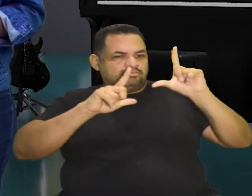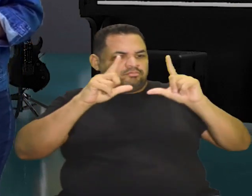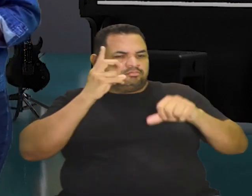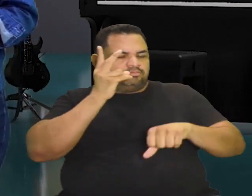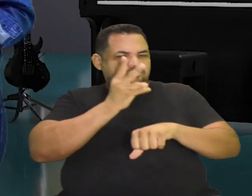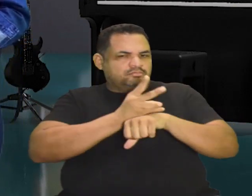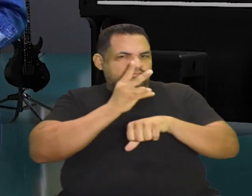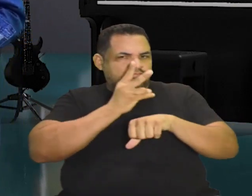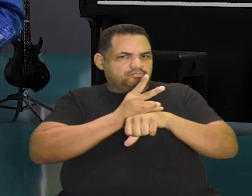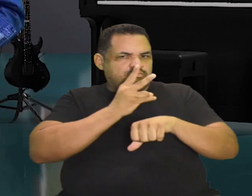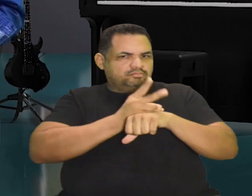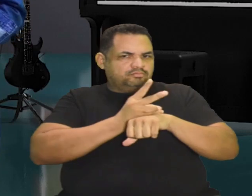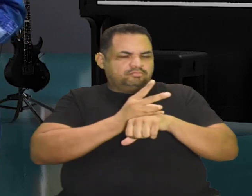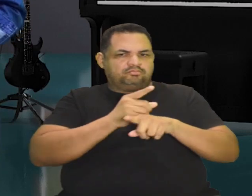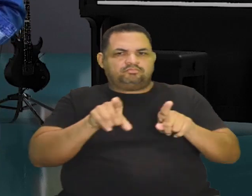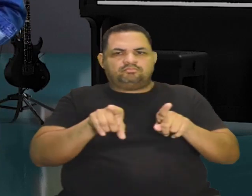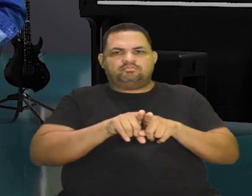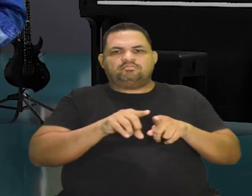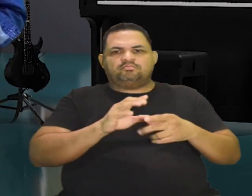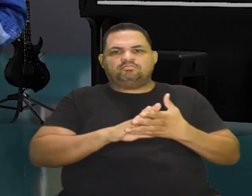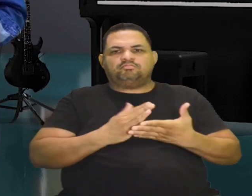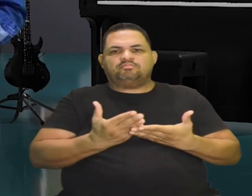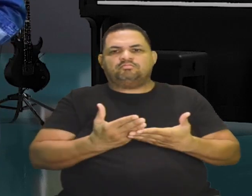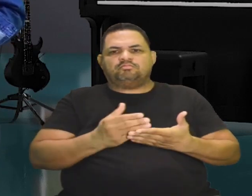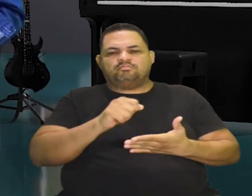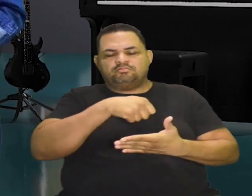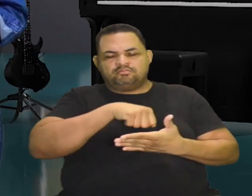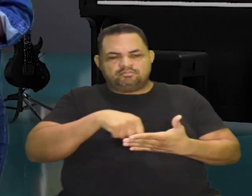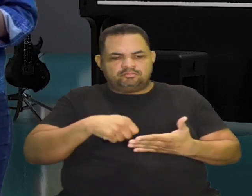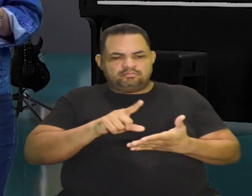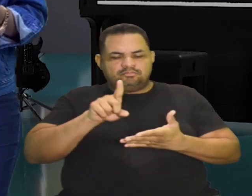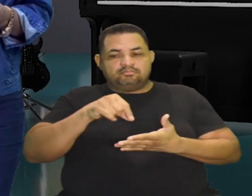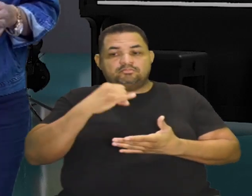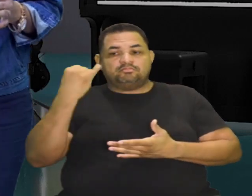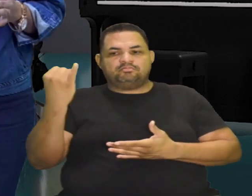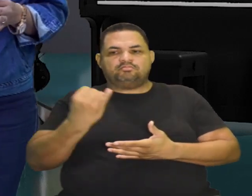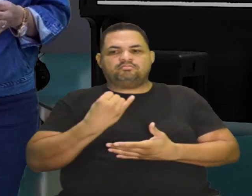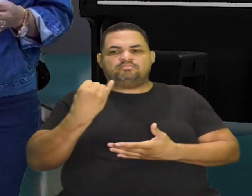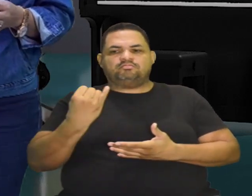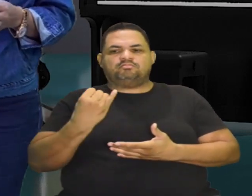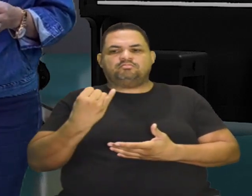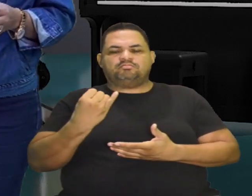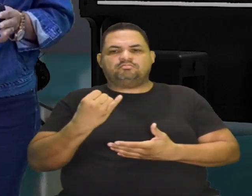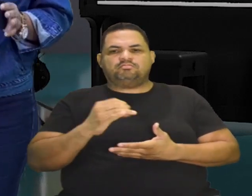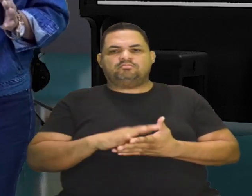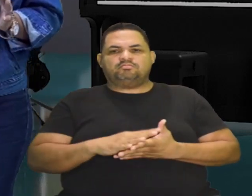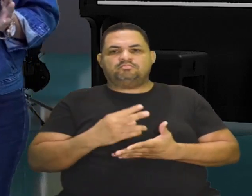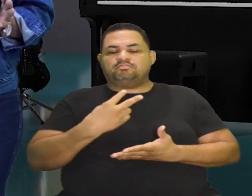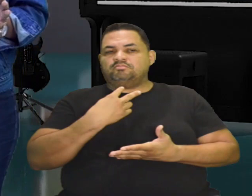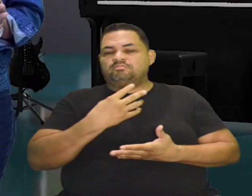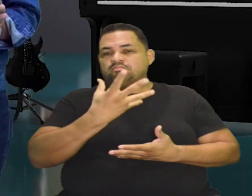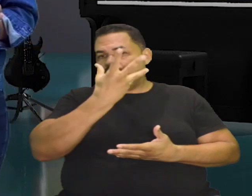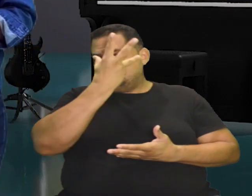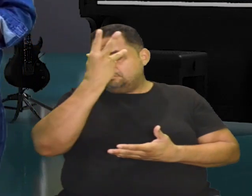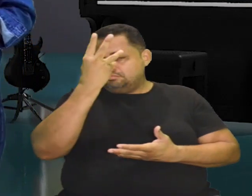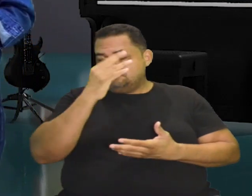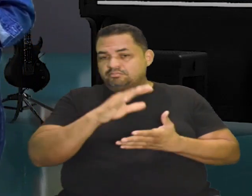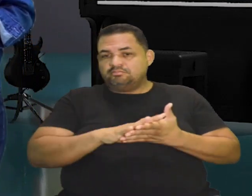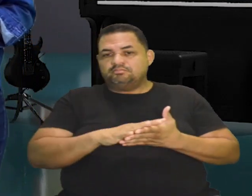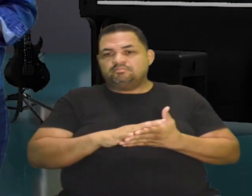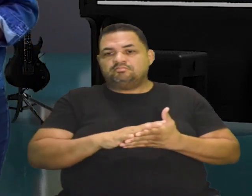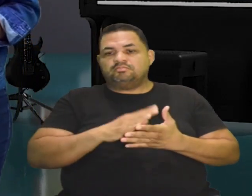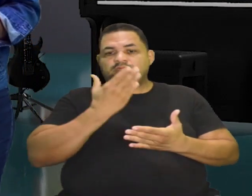vocês recebem em PDF, fazer anotações. É importante, viu, estudante? Esqueça que estudar é treino, é treinar, é